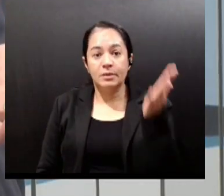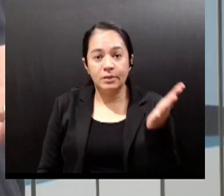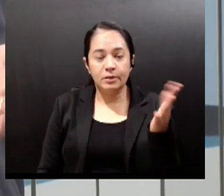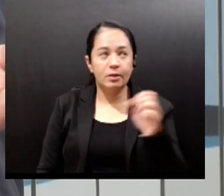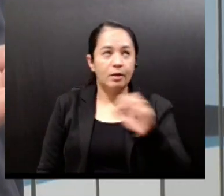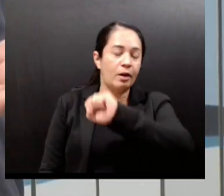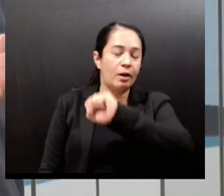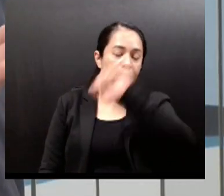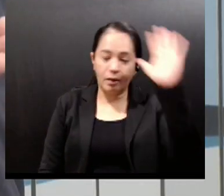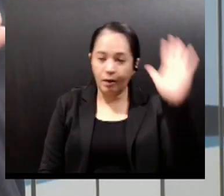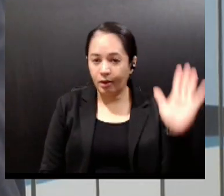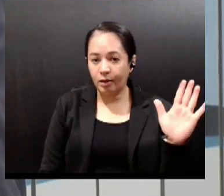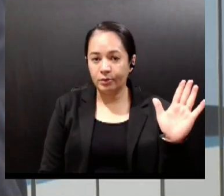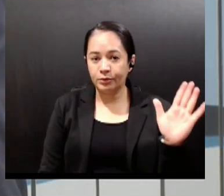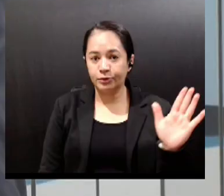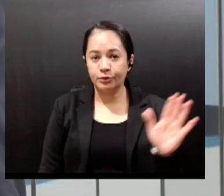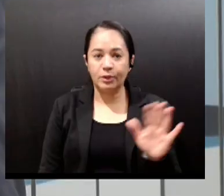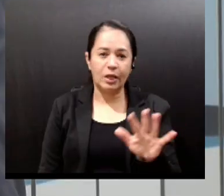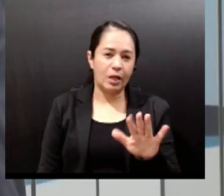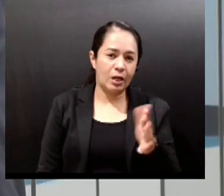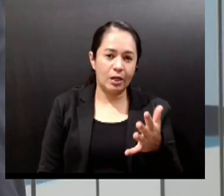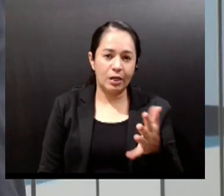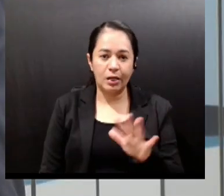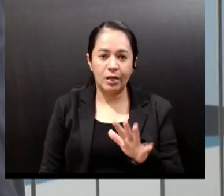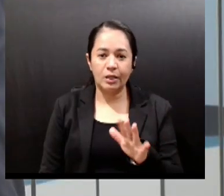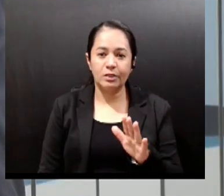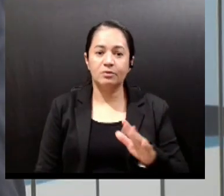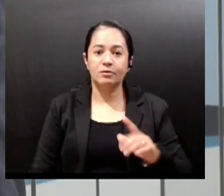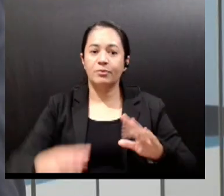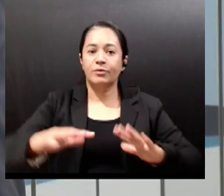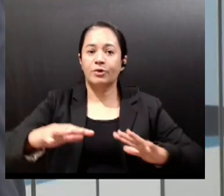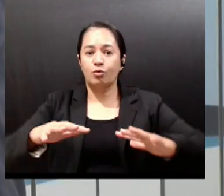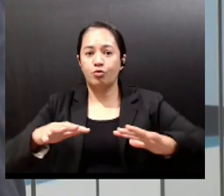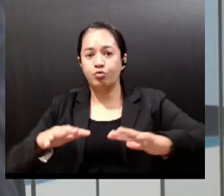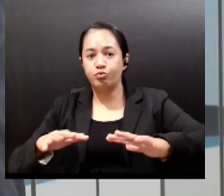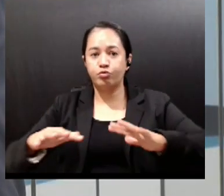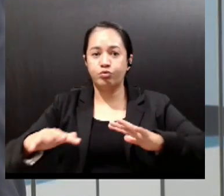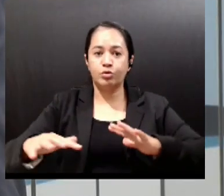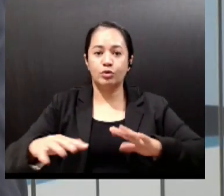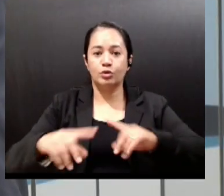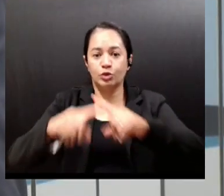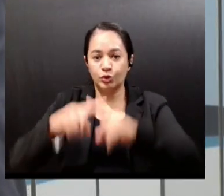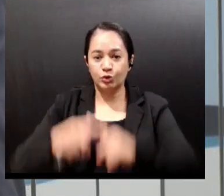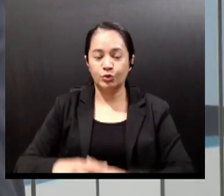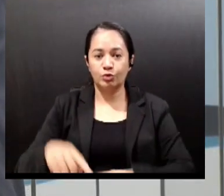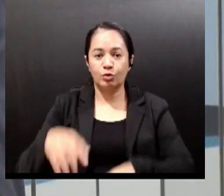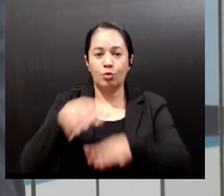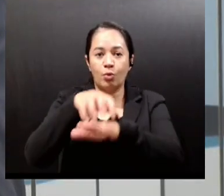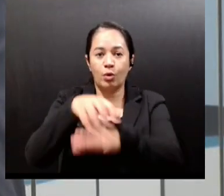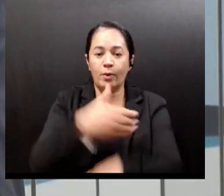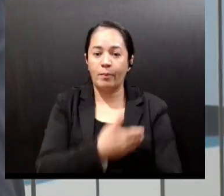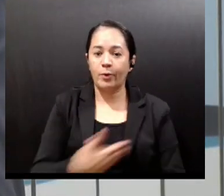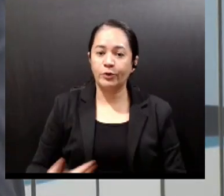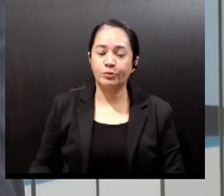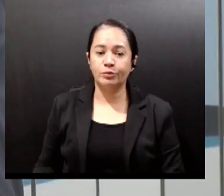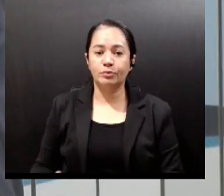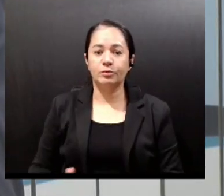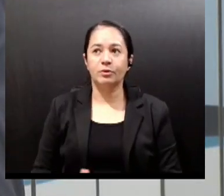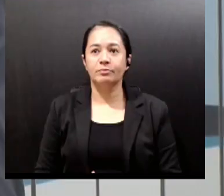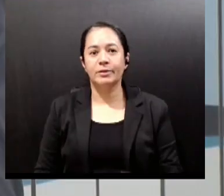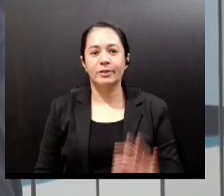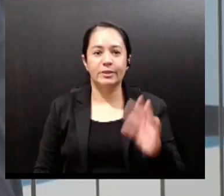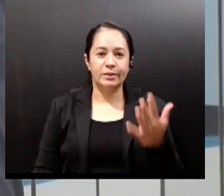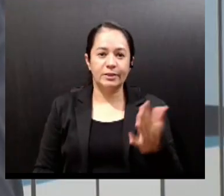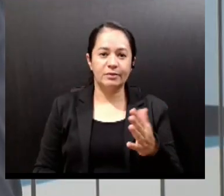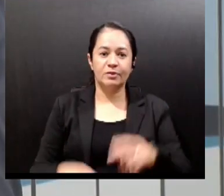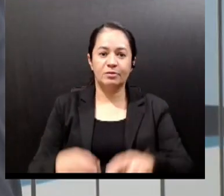acaba muitas vezes sendo concorrente com o transporte público. E muitas vezes a questão relacionada ao acidente,